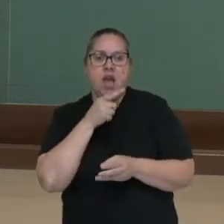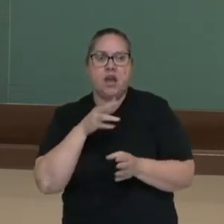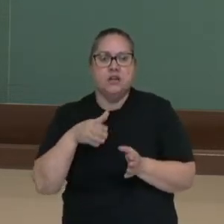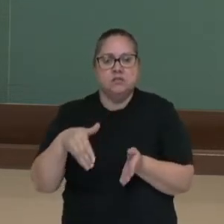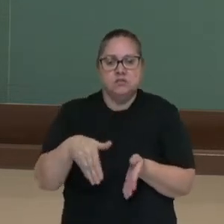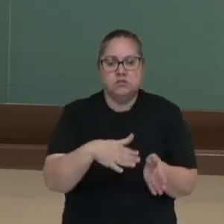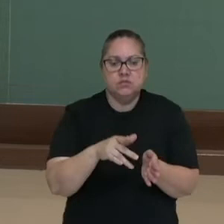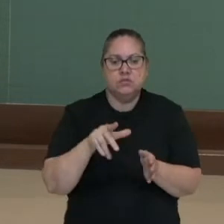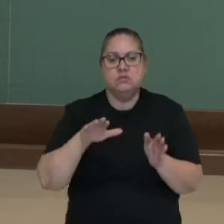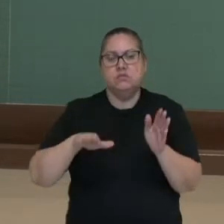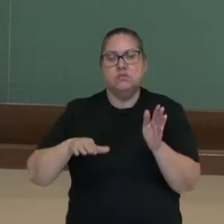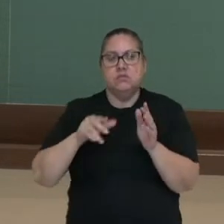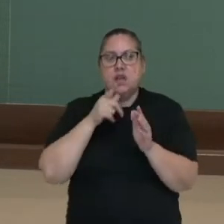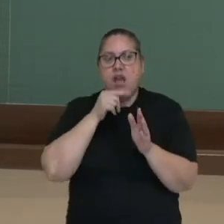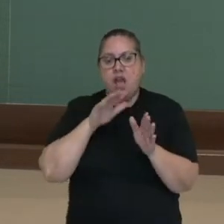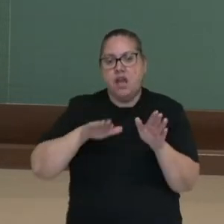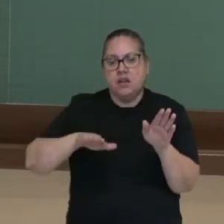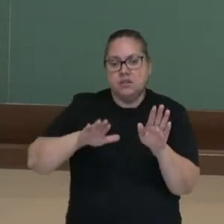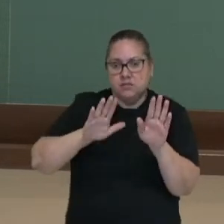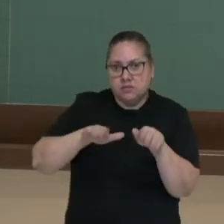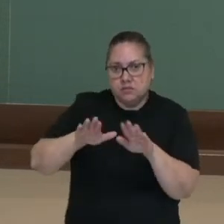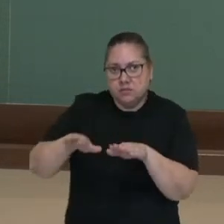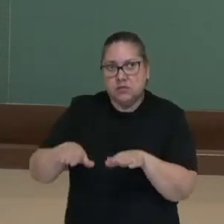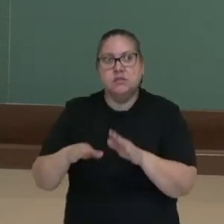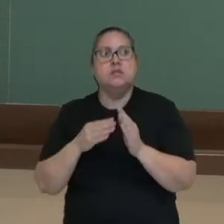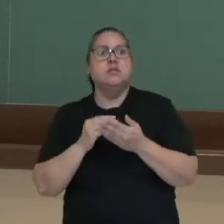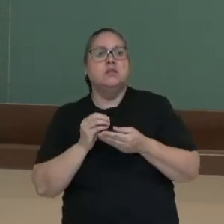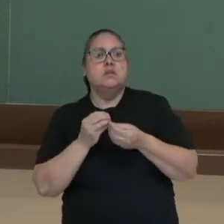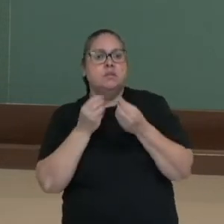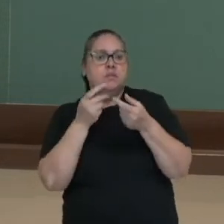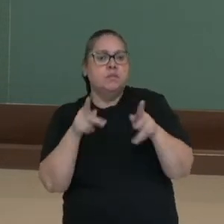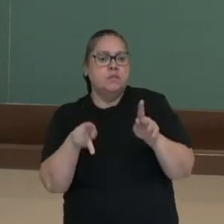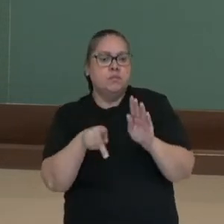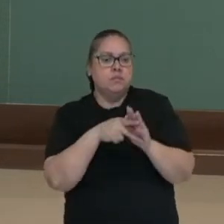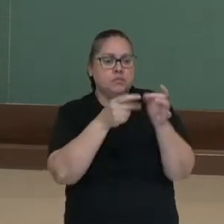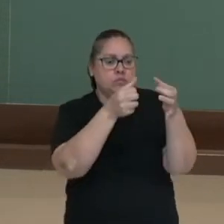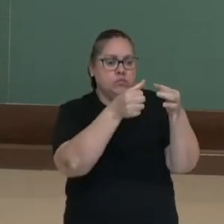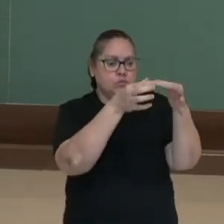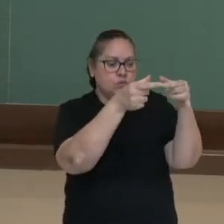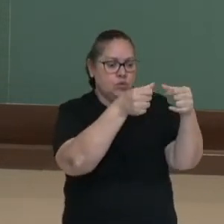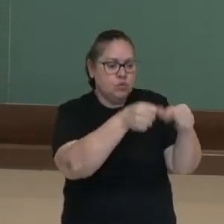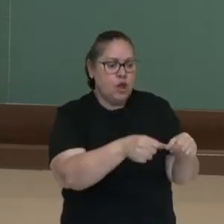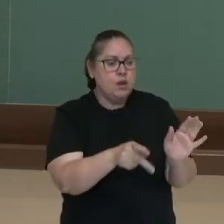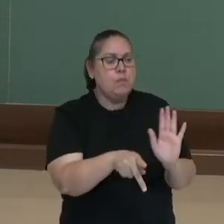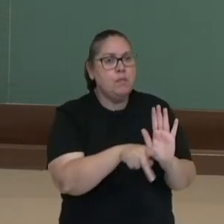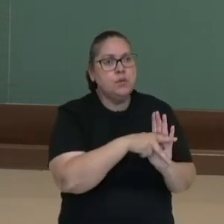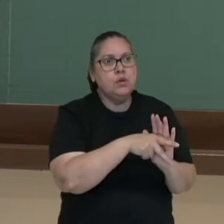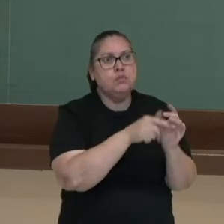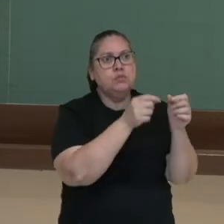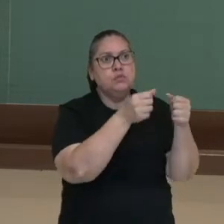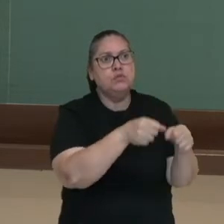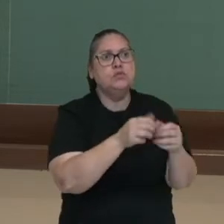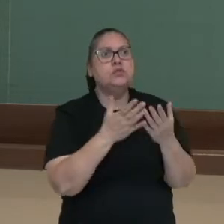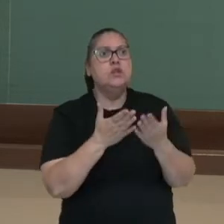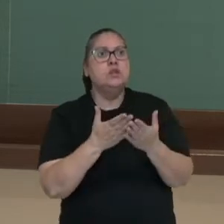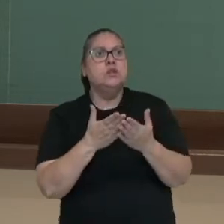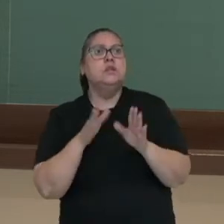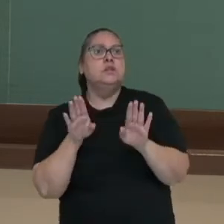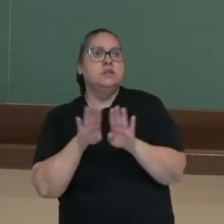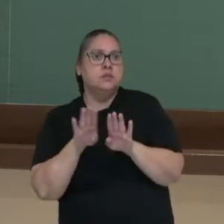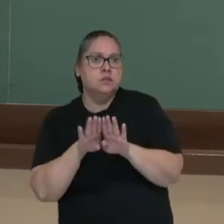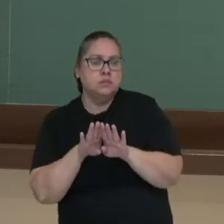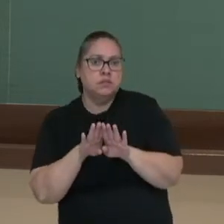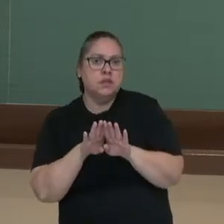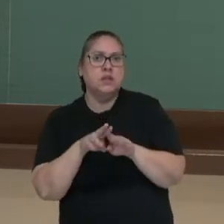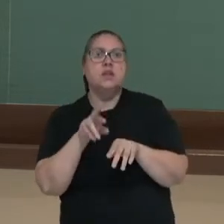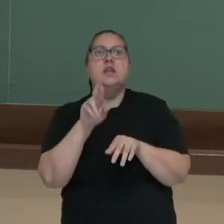do descarte adequado do lixo para evitar a poluição e a contaminação das águas, certo? Temos também os